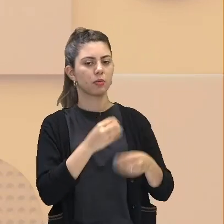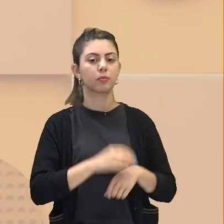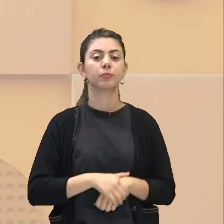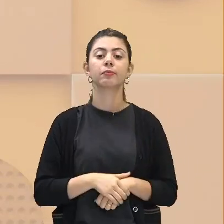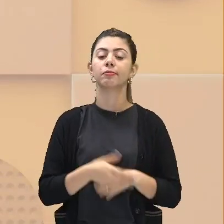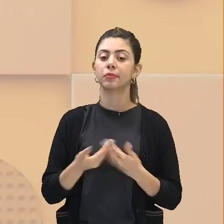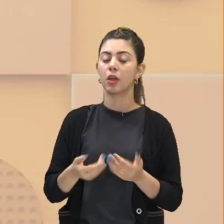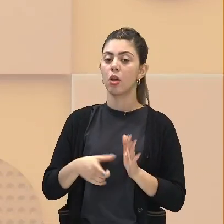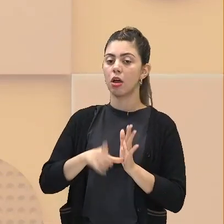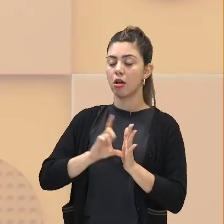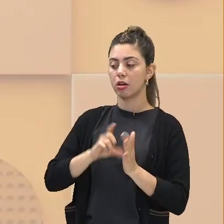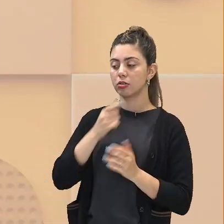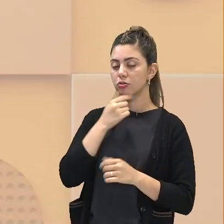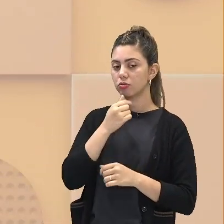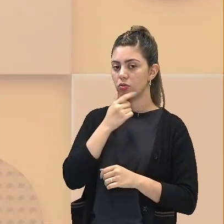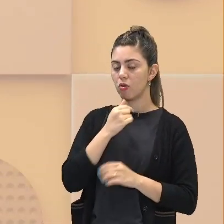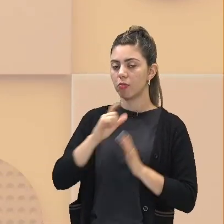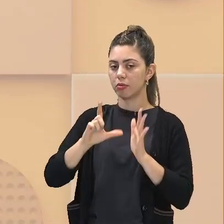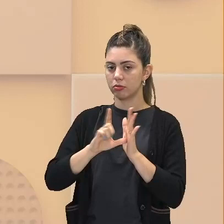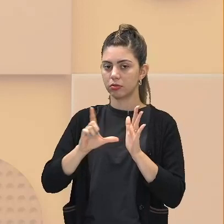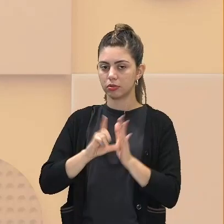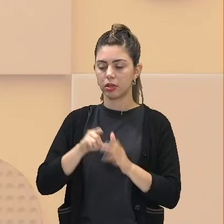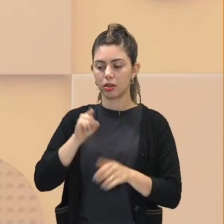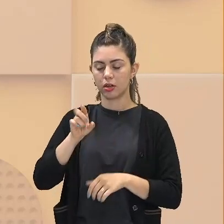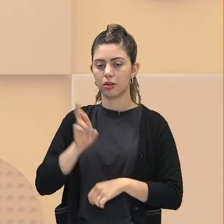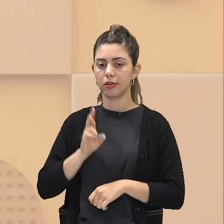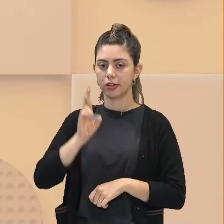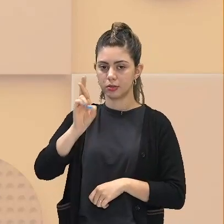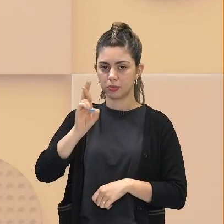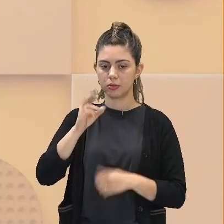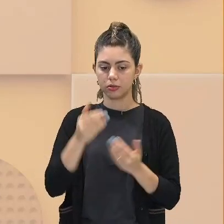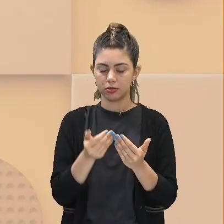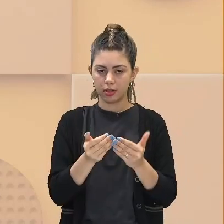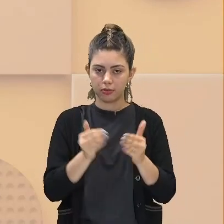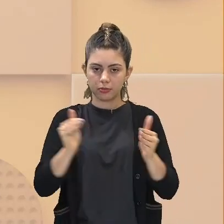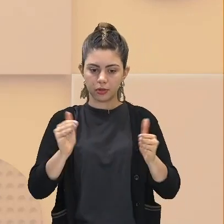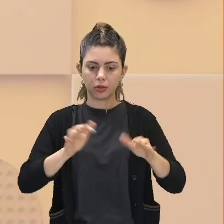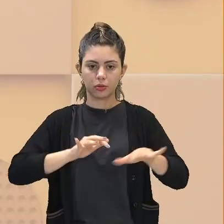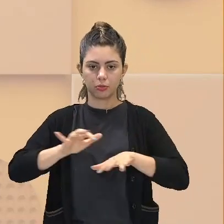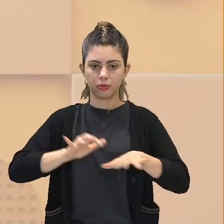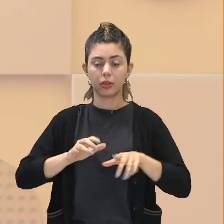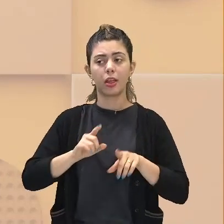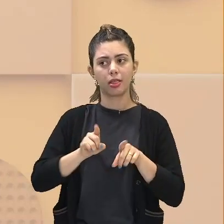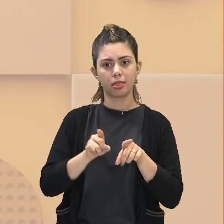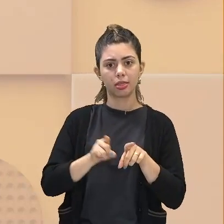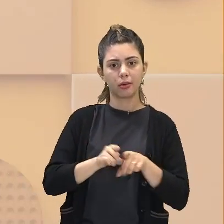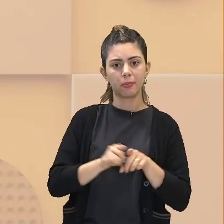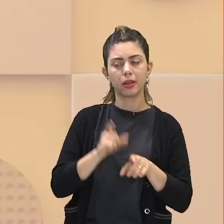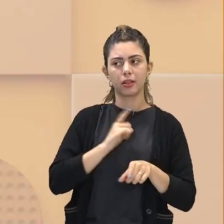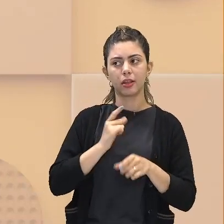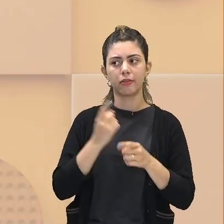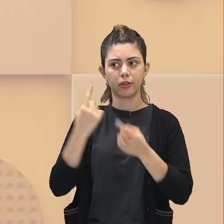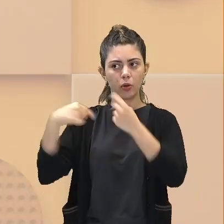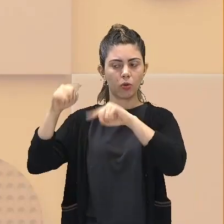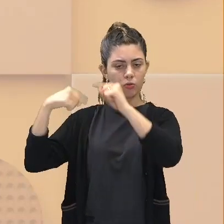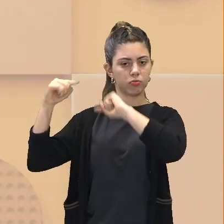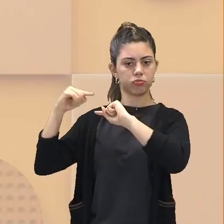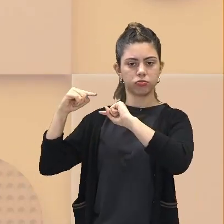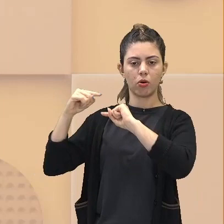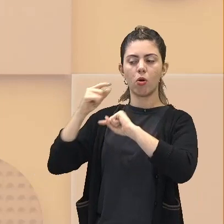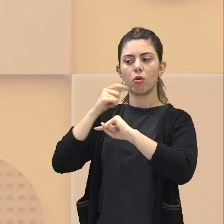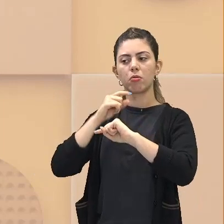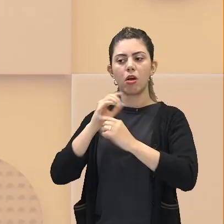da sociedade e de membros da própria igreja. Então, dentro da igreja, vai haver